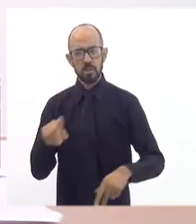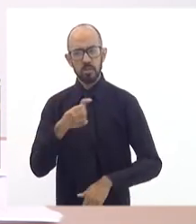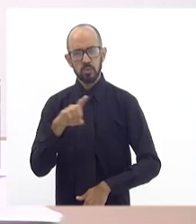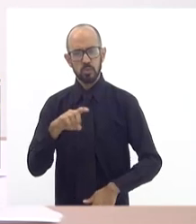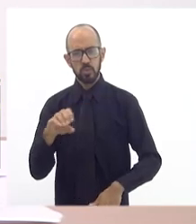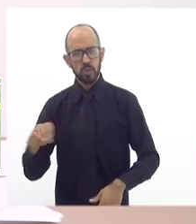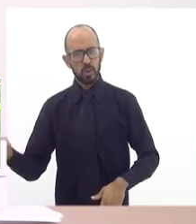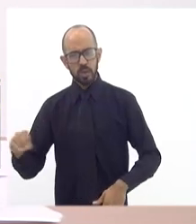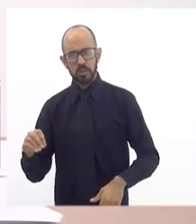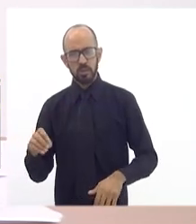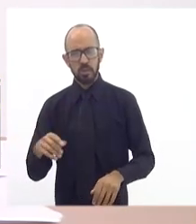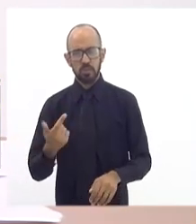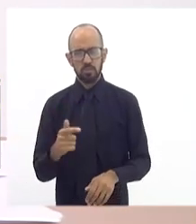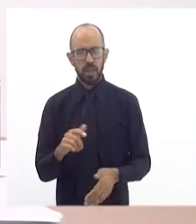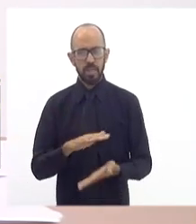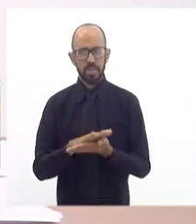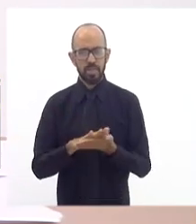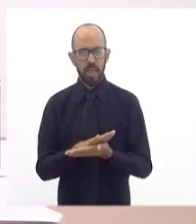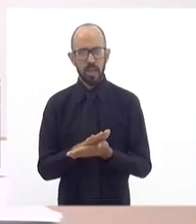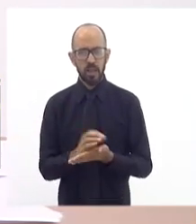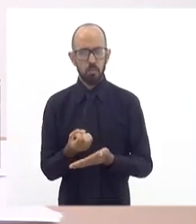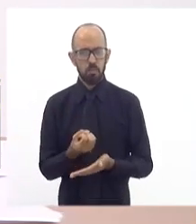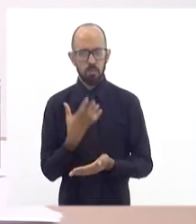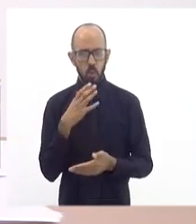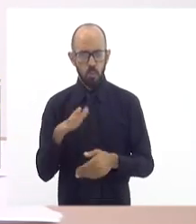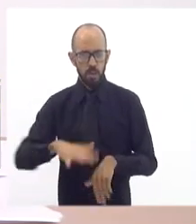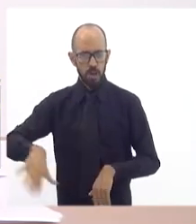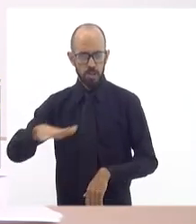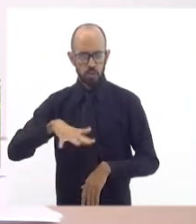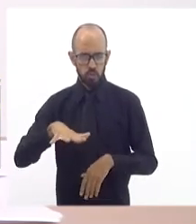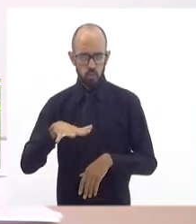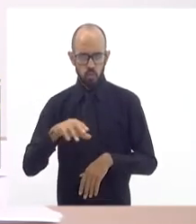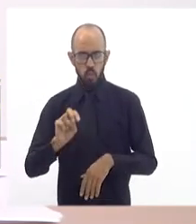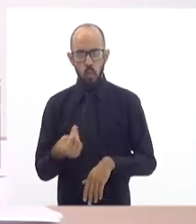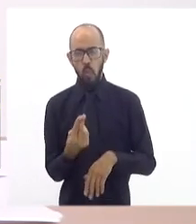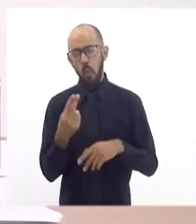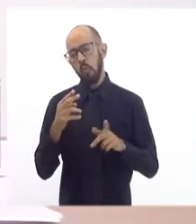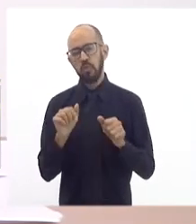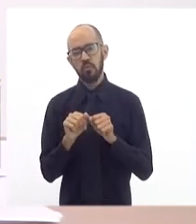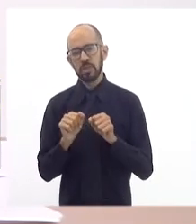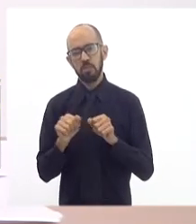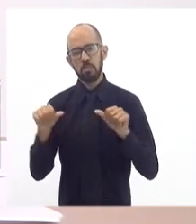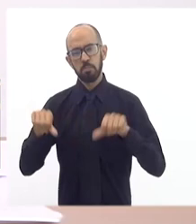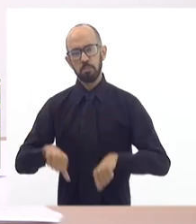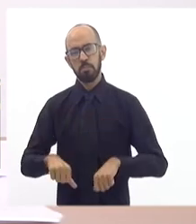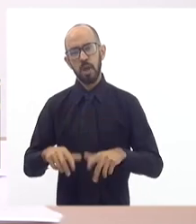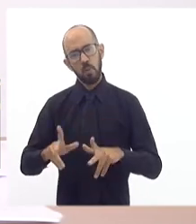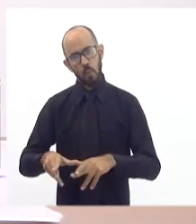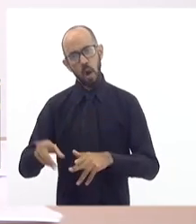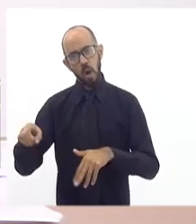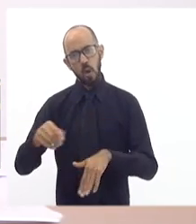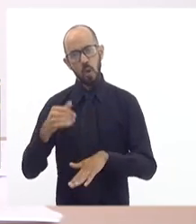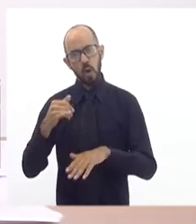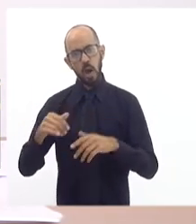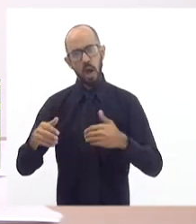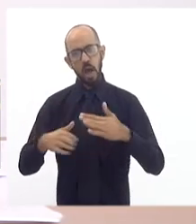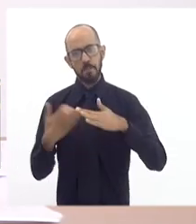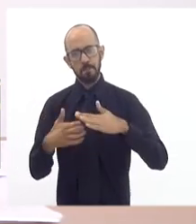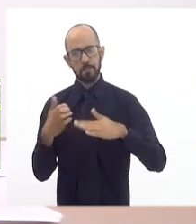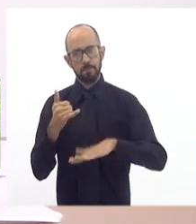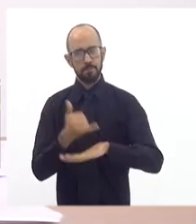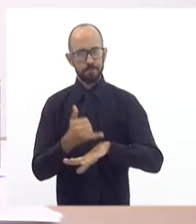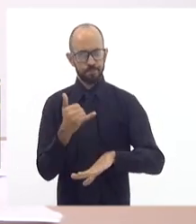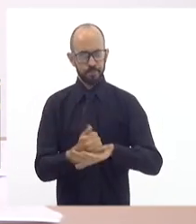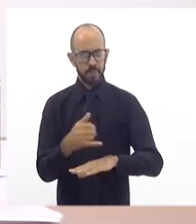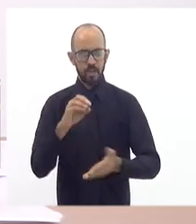não vai trazer nada de bom para aquela região a não ser aquilo que já trouxe a Siderúrgica do Atlântico que a falta da Pesca